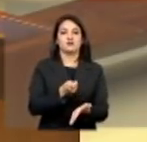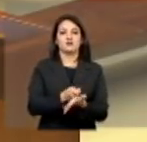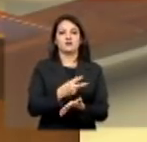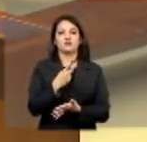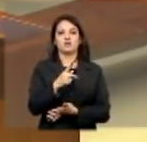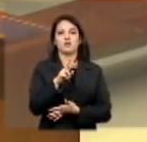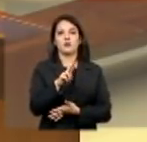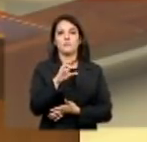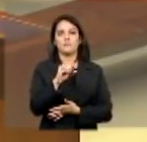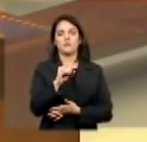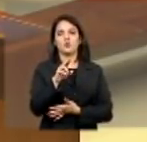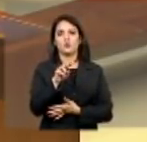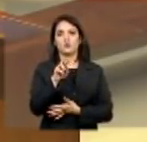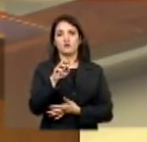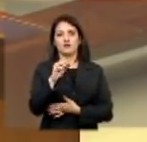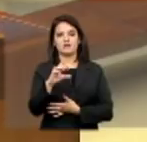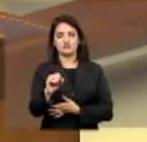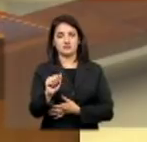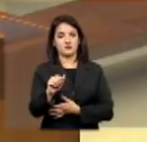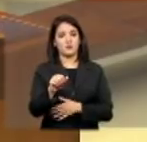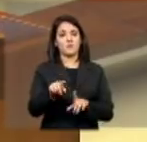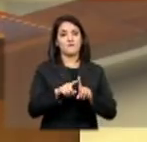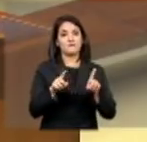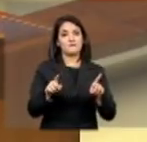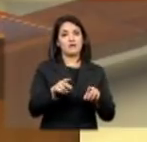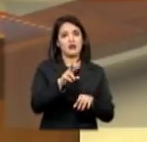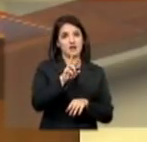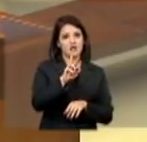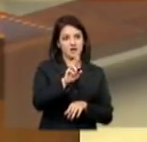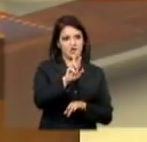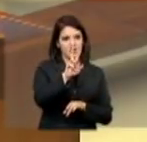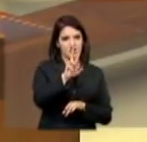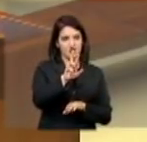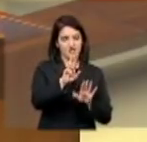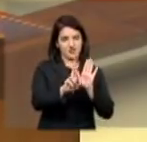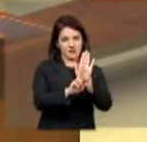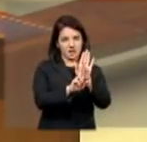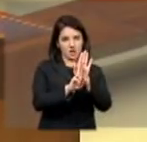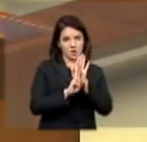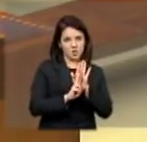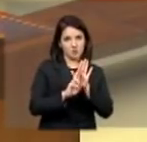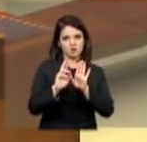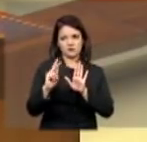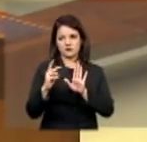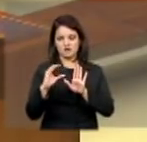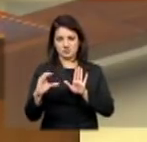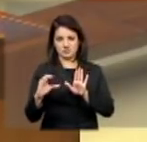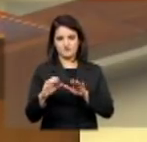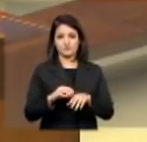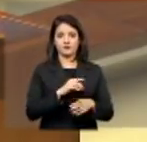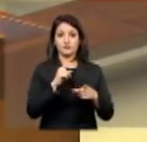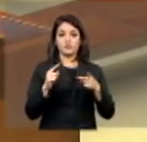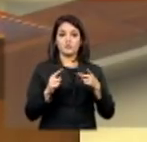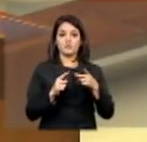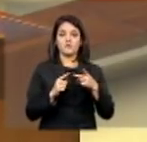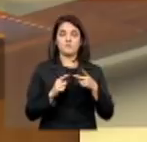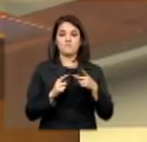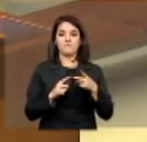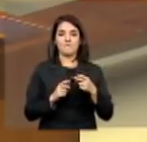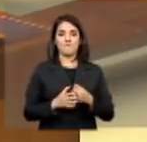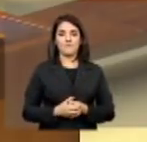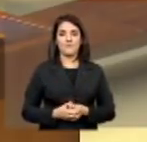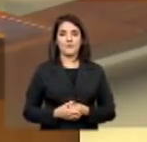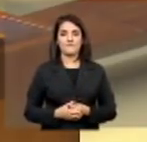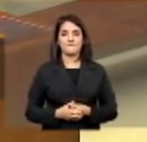para recurso ordinário em habeas corpus o segundo ponto me parece e